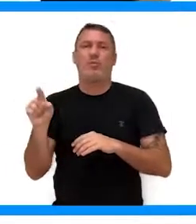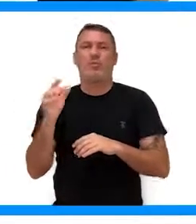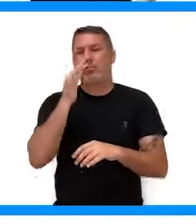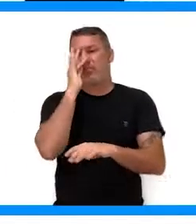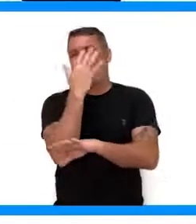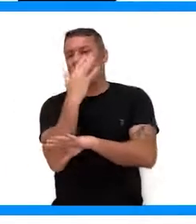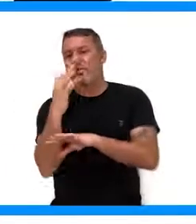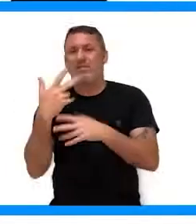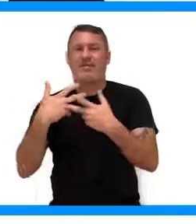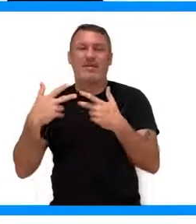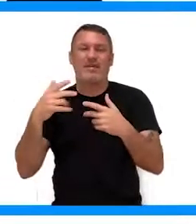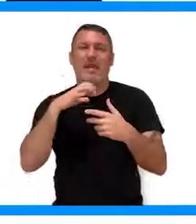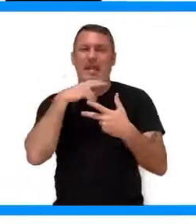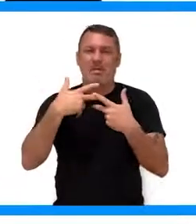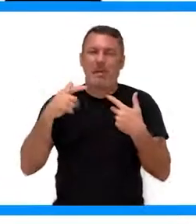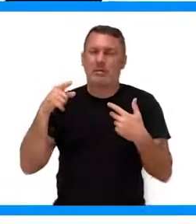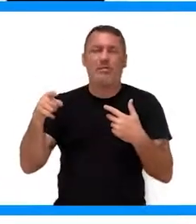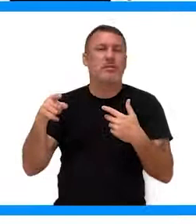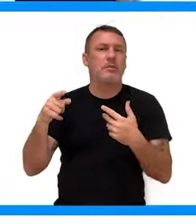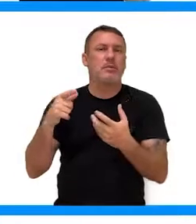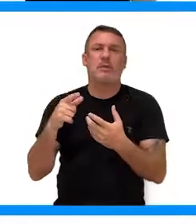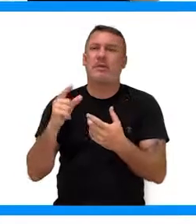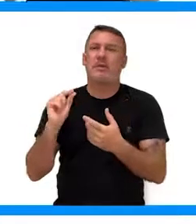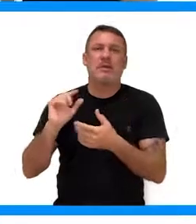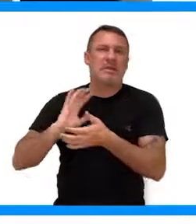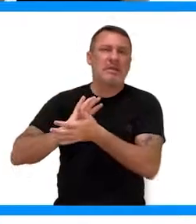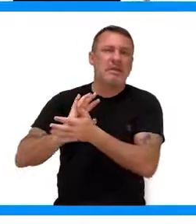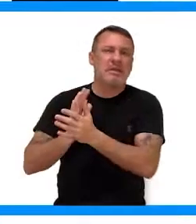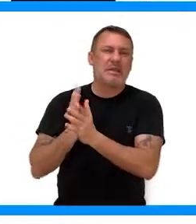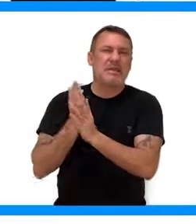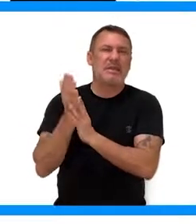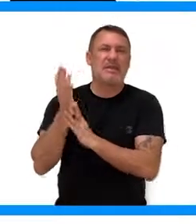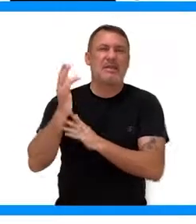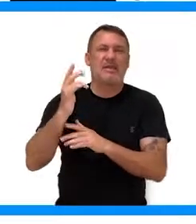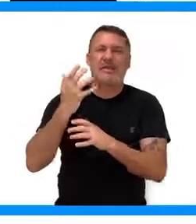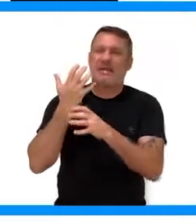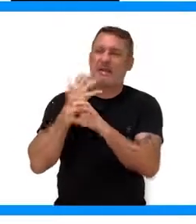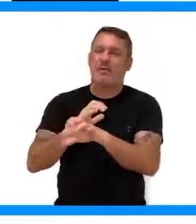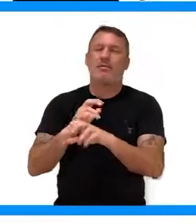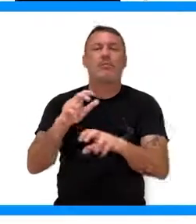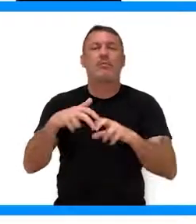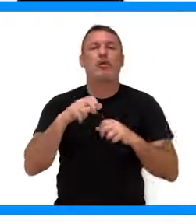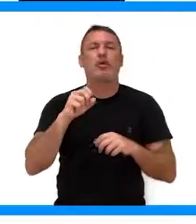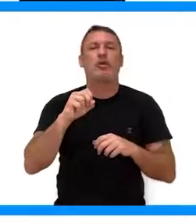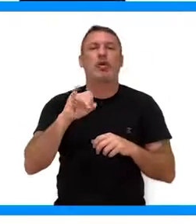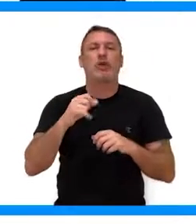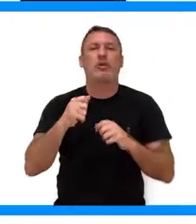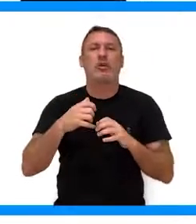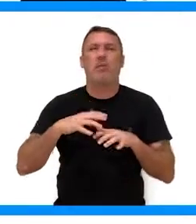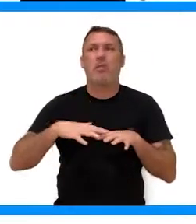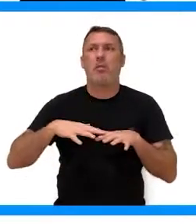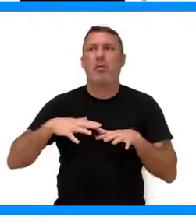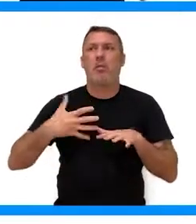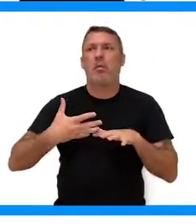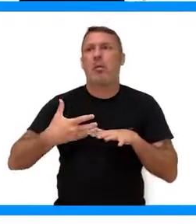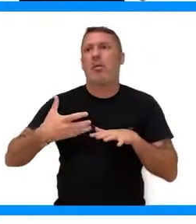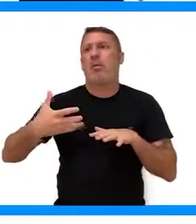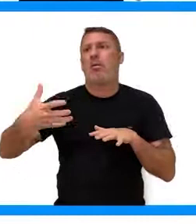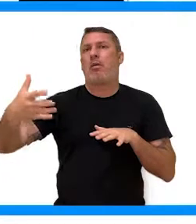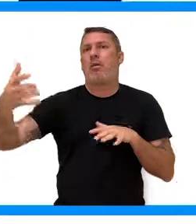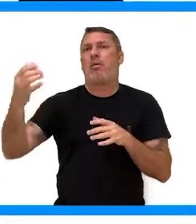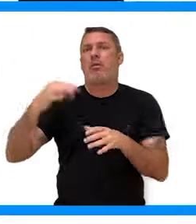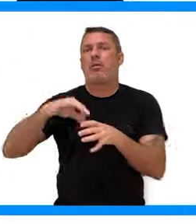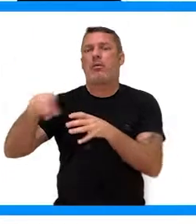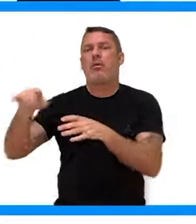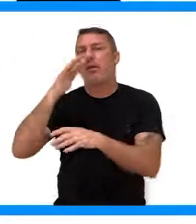hotspot mundial da biodiversidade, porque foi amplamente devastado, destruído, desmatado pelo avanço da fronteira agrícola da